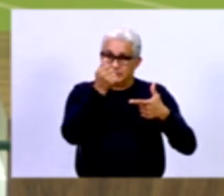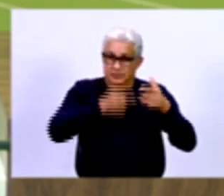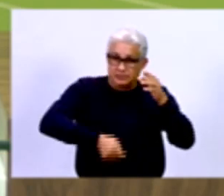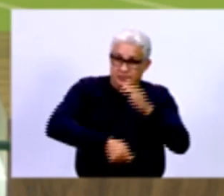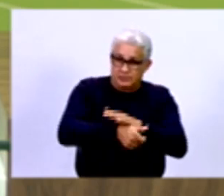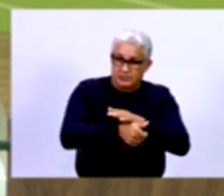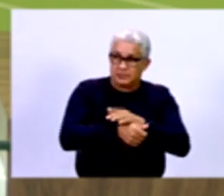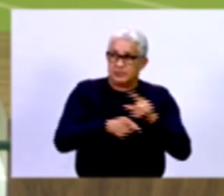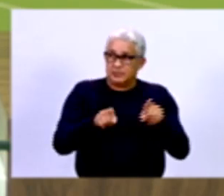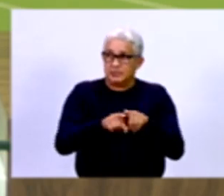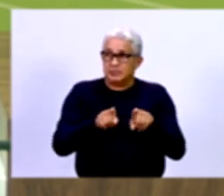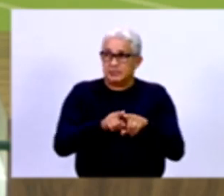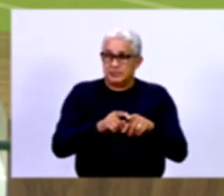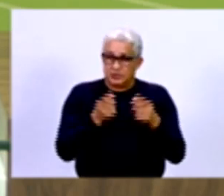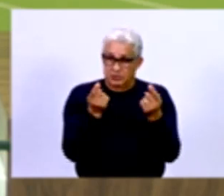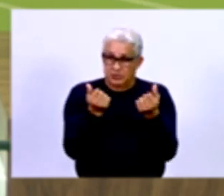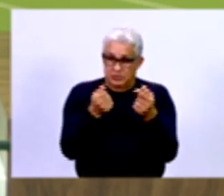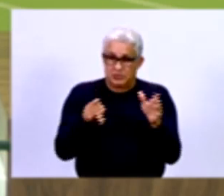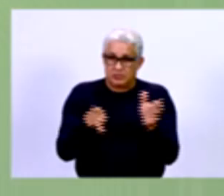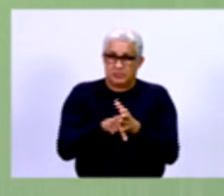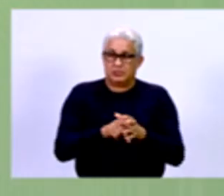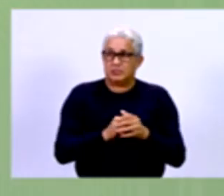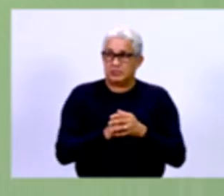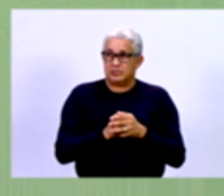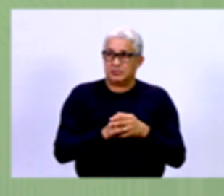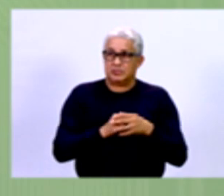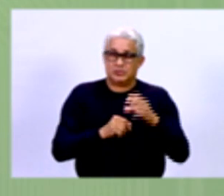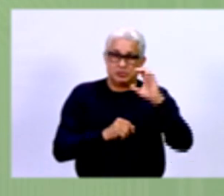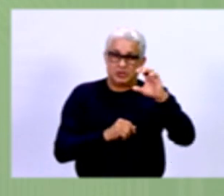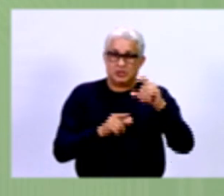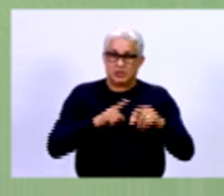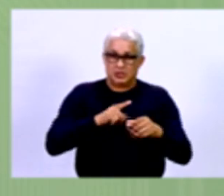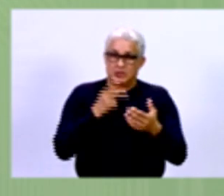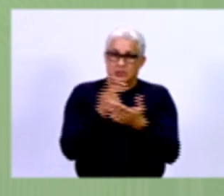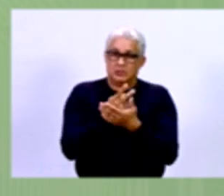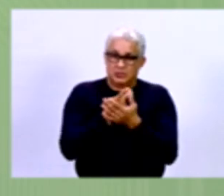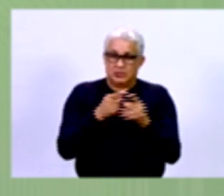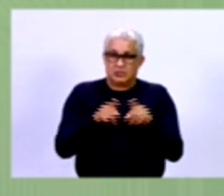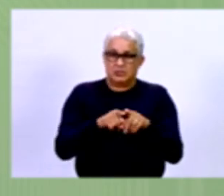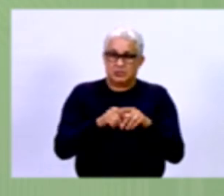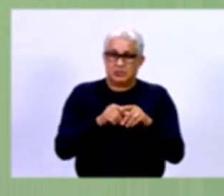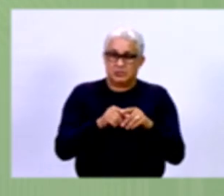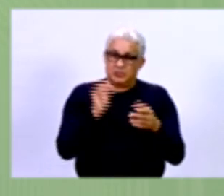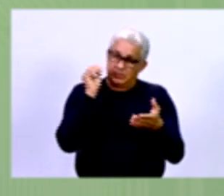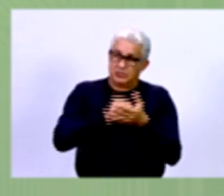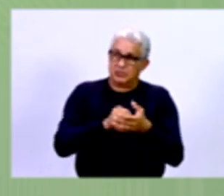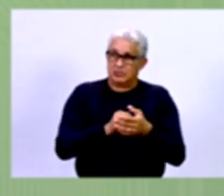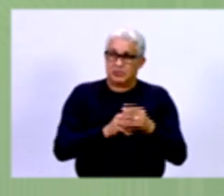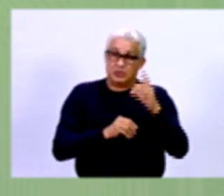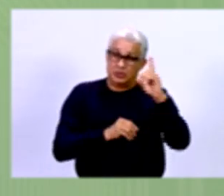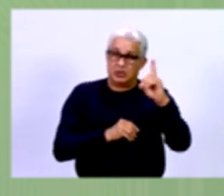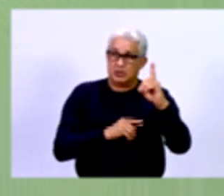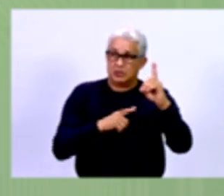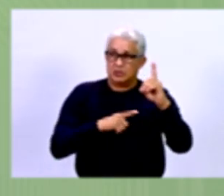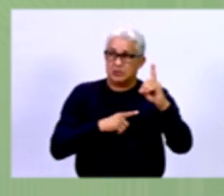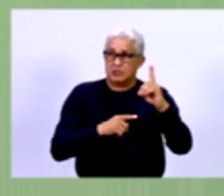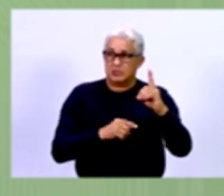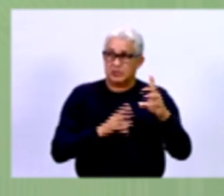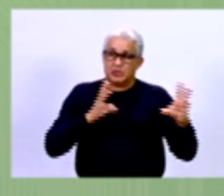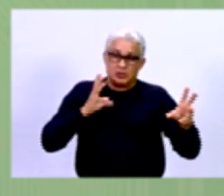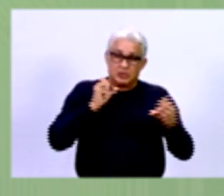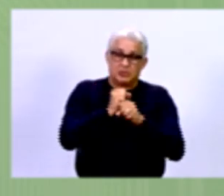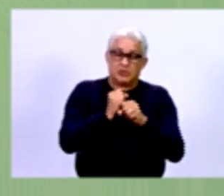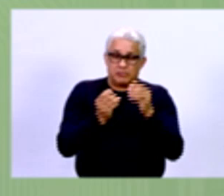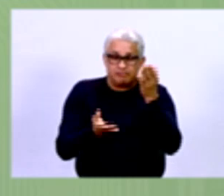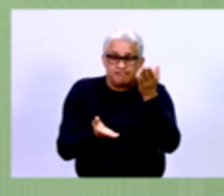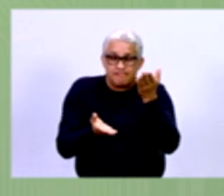investimentos, então, flutuação de dinheiro. Então, na parte C, a gente vai ter os erros e omissões. Temos também a parte D, que nós chamamos, que é o